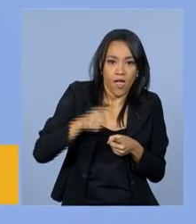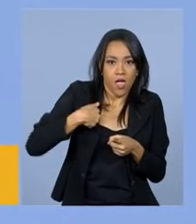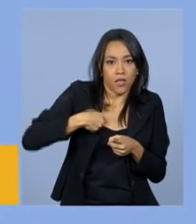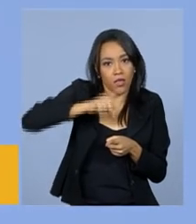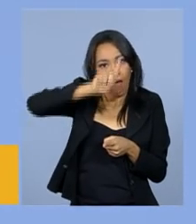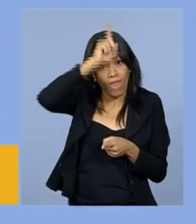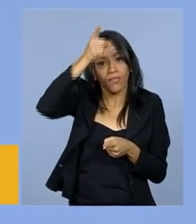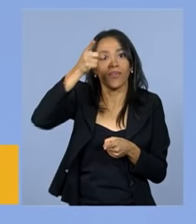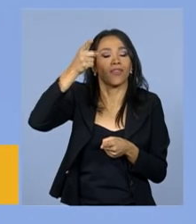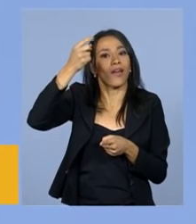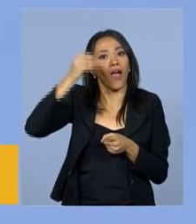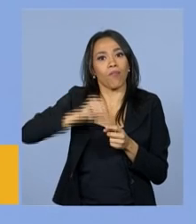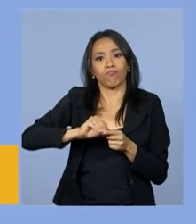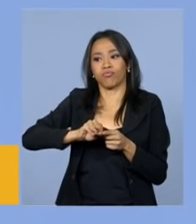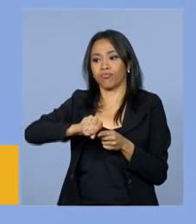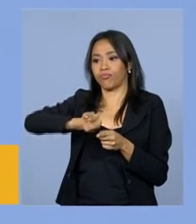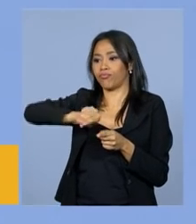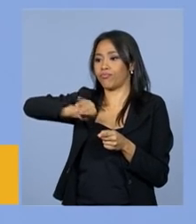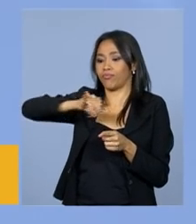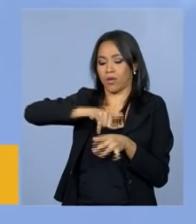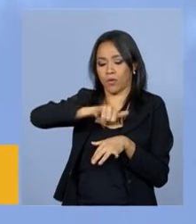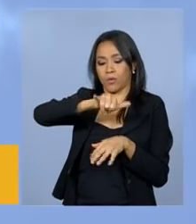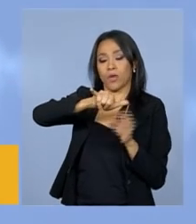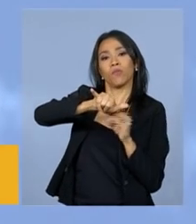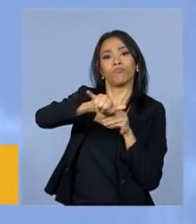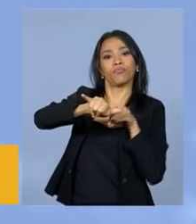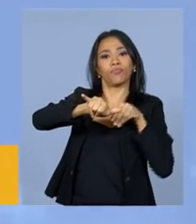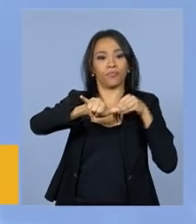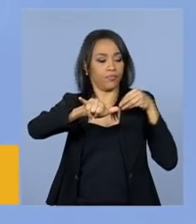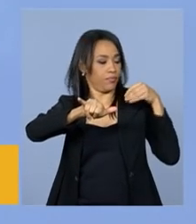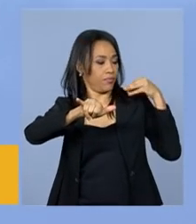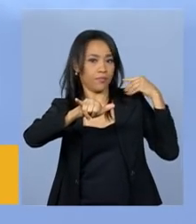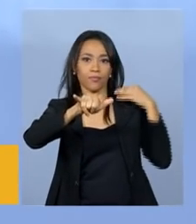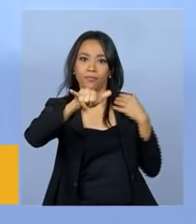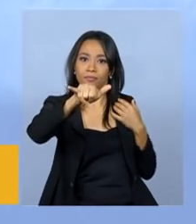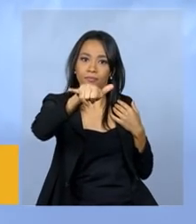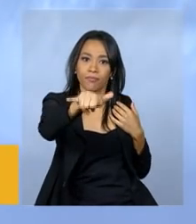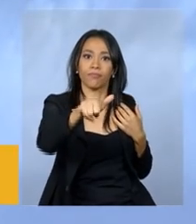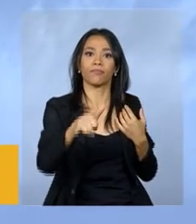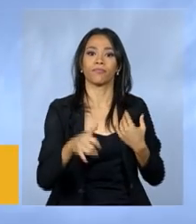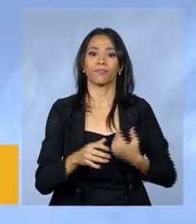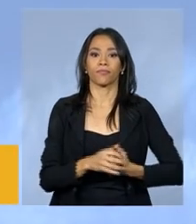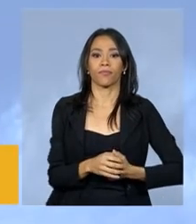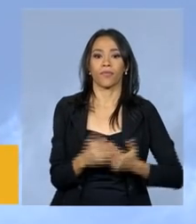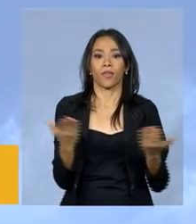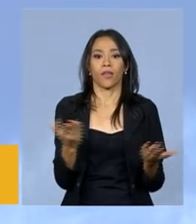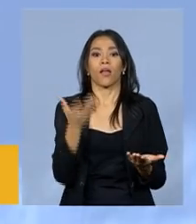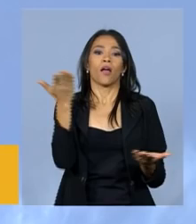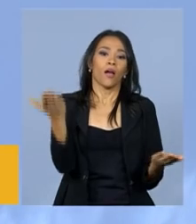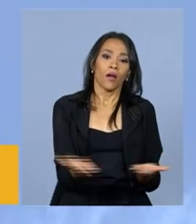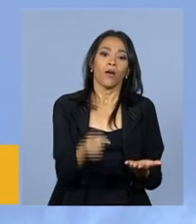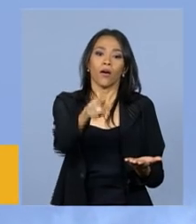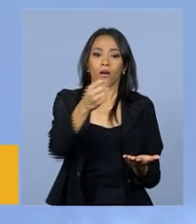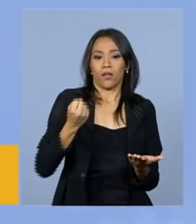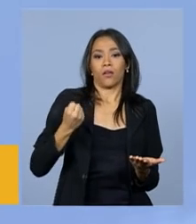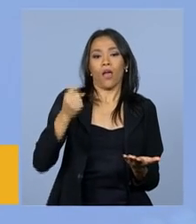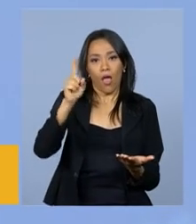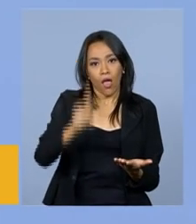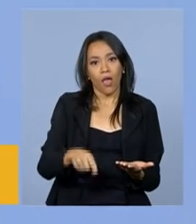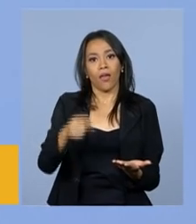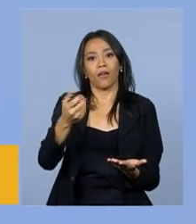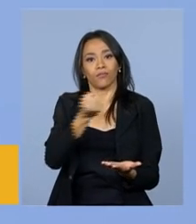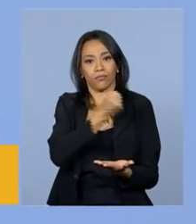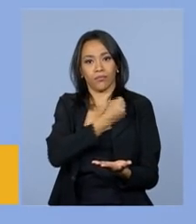Temos ali o número 7 agora, sempre fazendo mais uma evolução só. É número 7. E dá-lhe 7, dá-lhe Major Garcia. Vamos ver o que